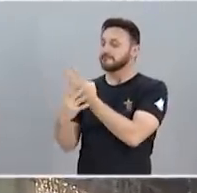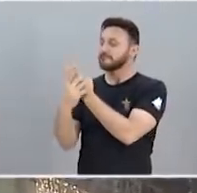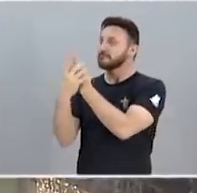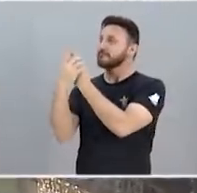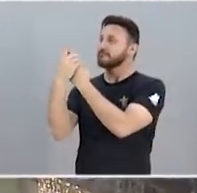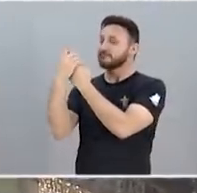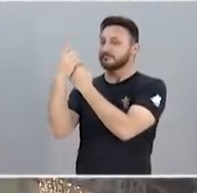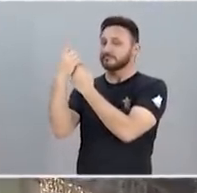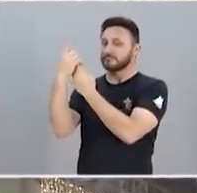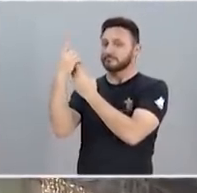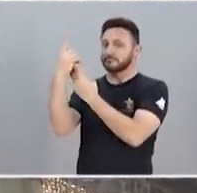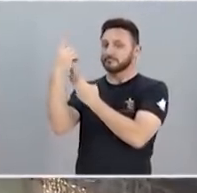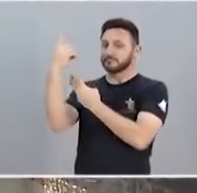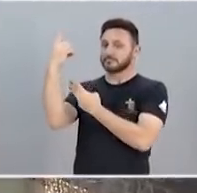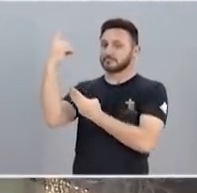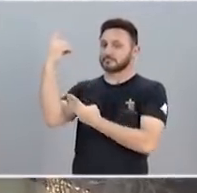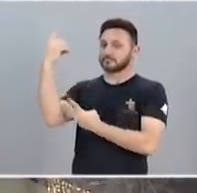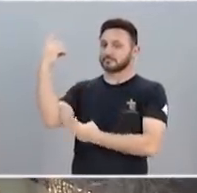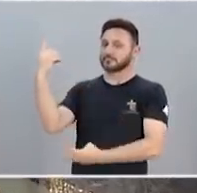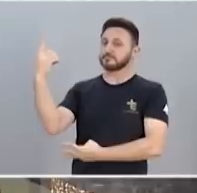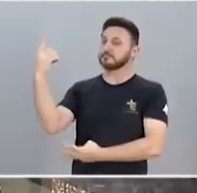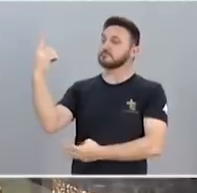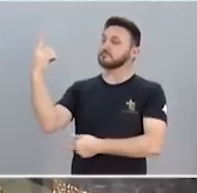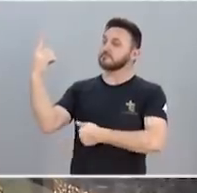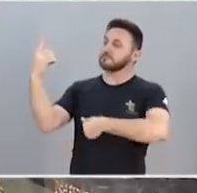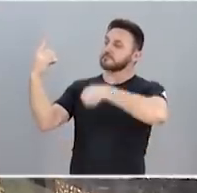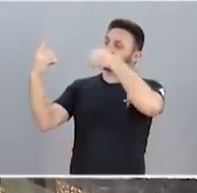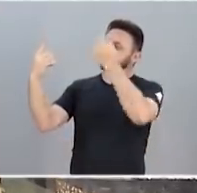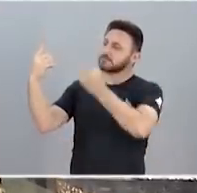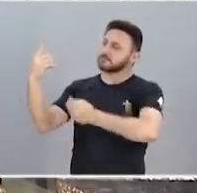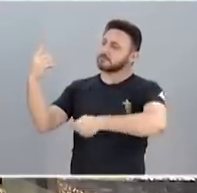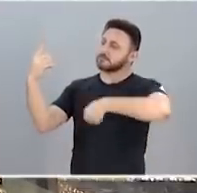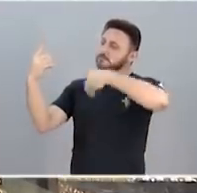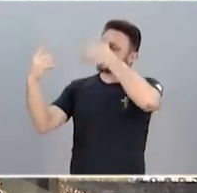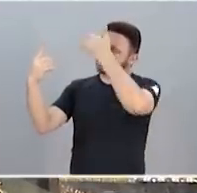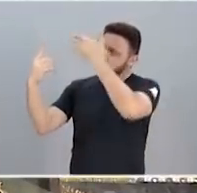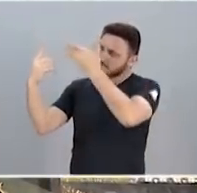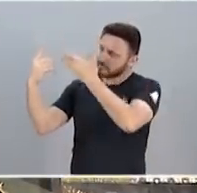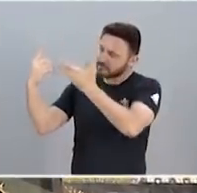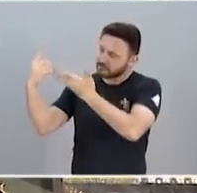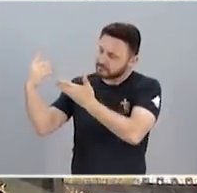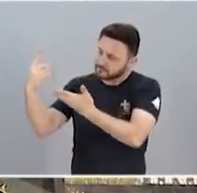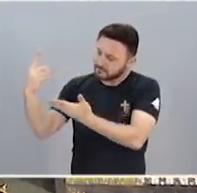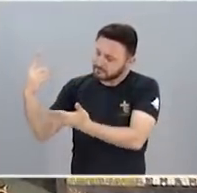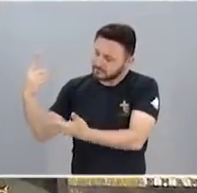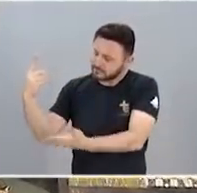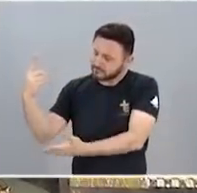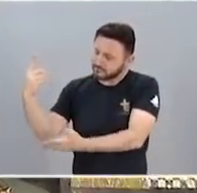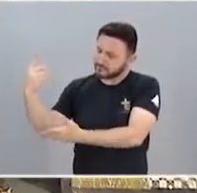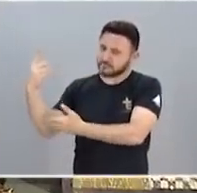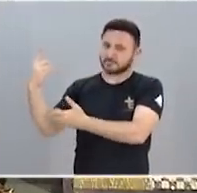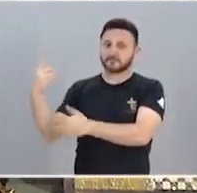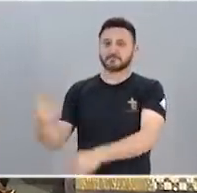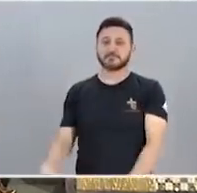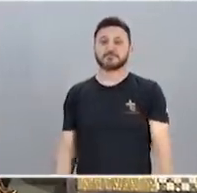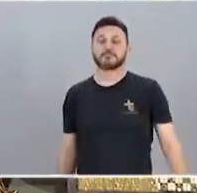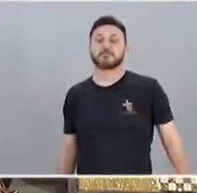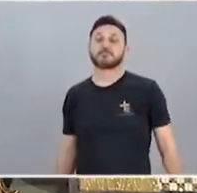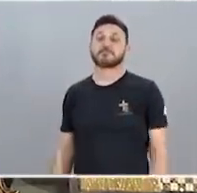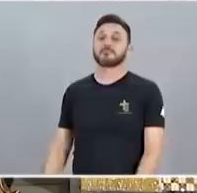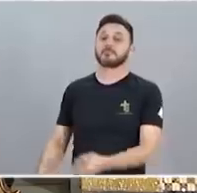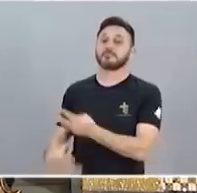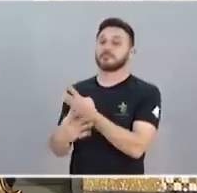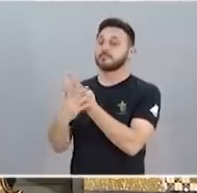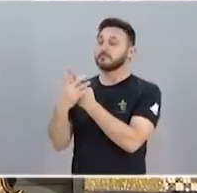Trindade Santa, eu preciso de ti.